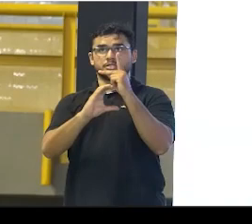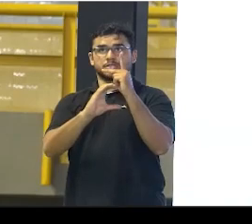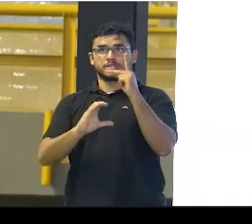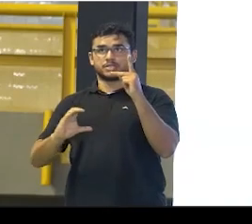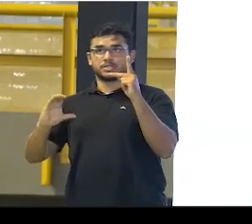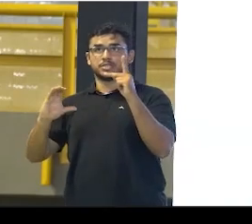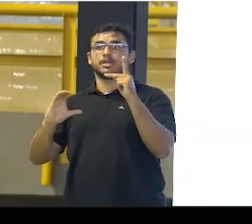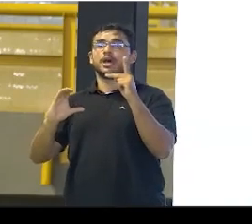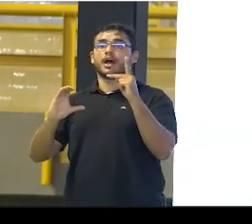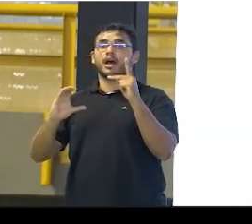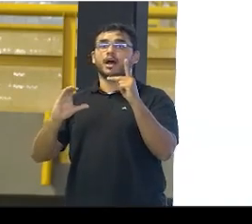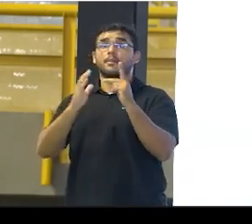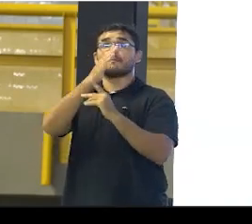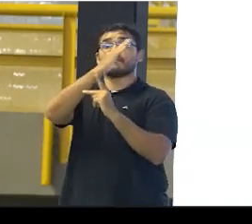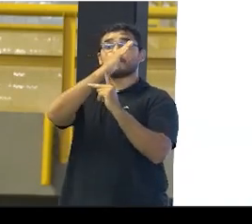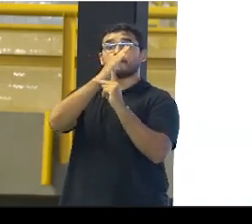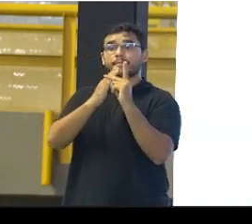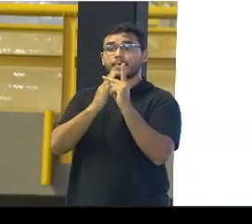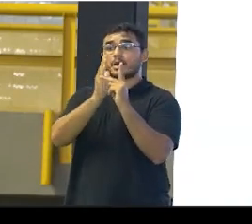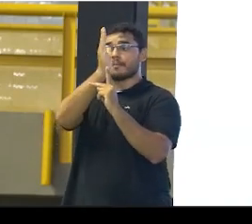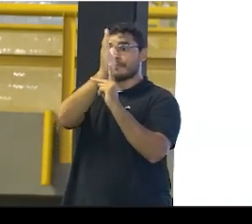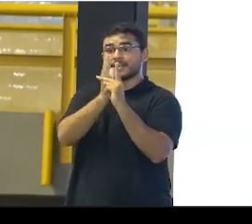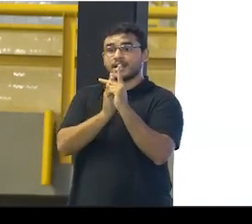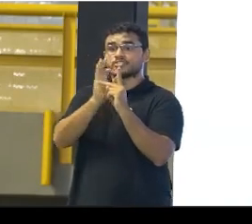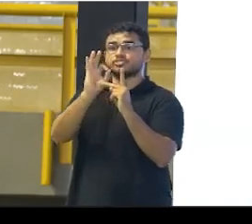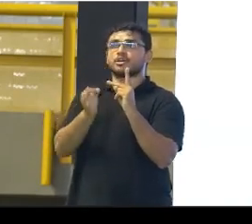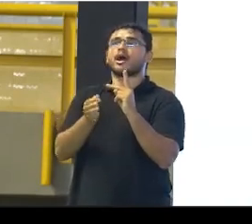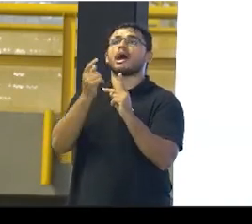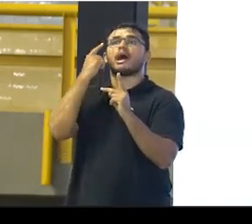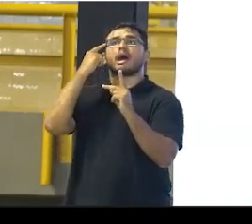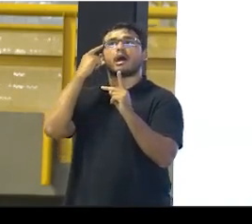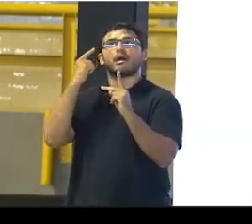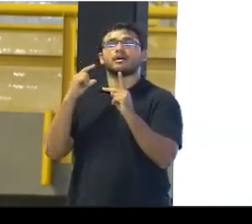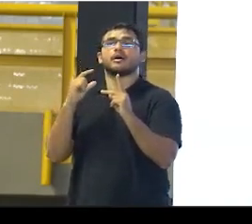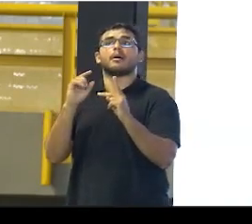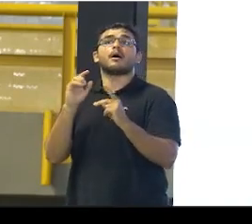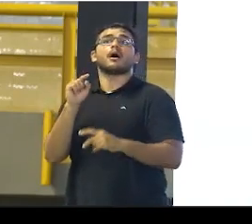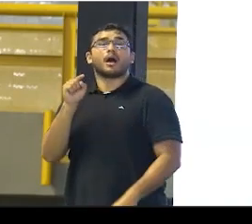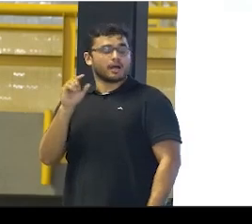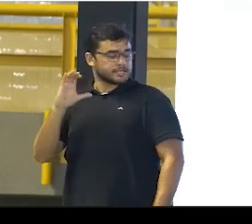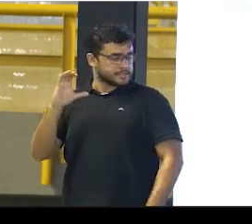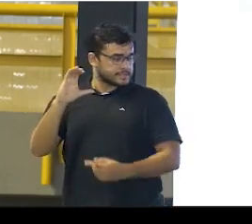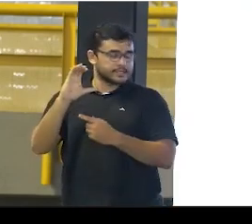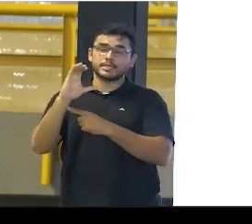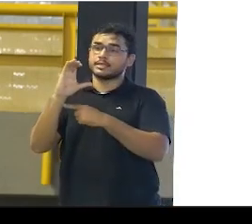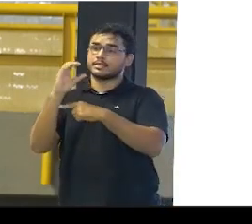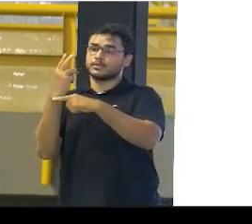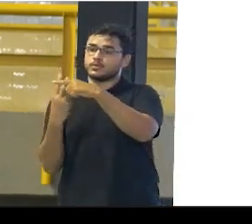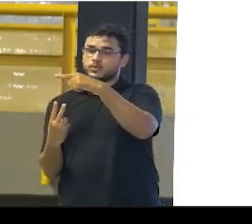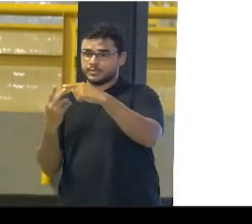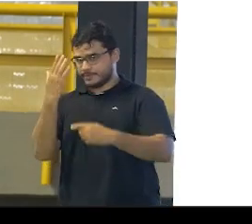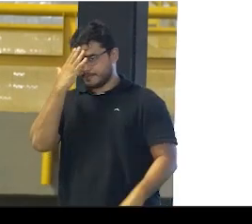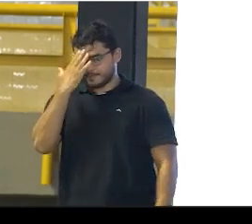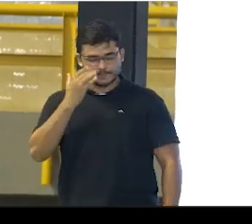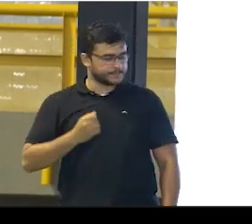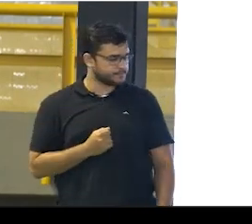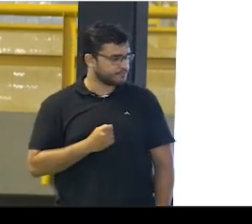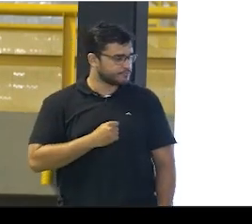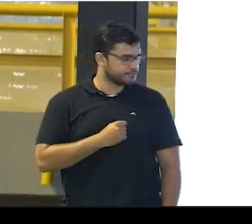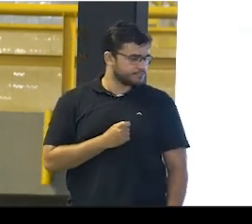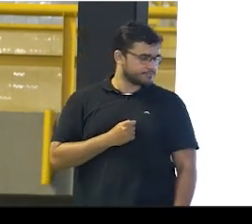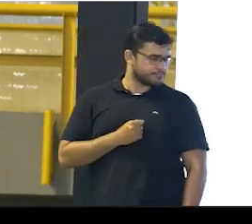essa medida que é a altura. Cuidado, que a área do paralelogramo não é B vezes A. Não é